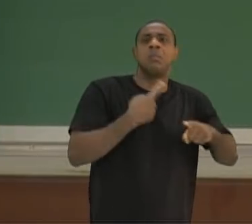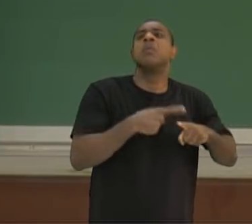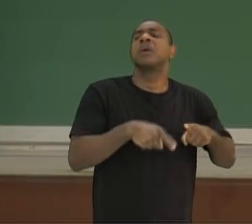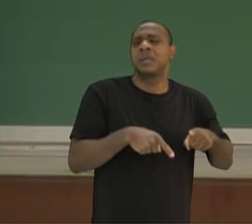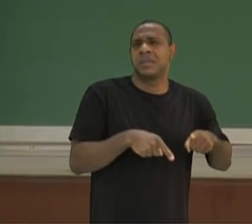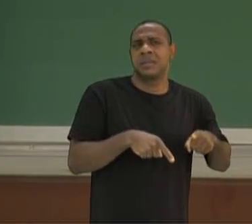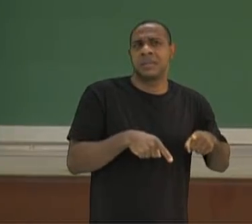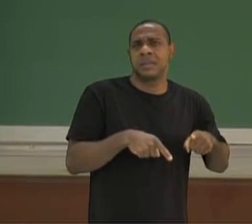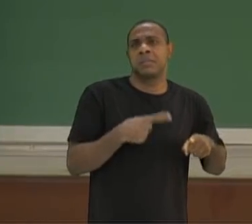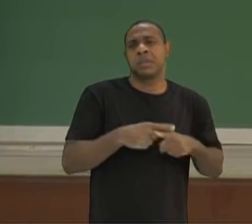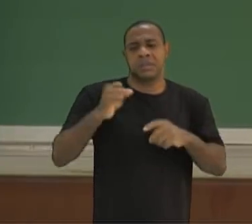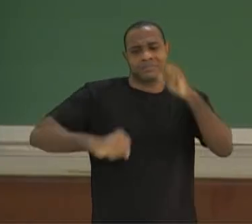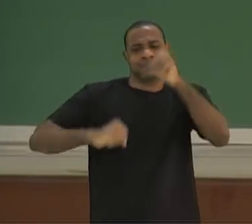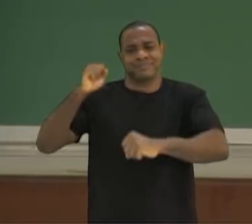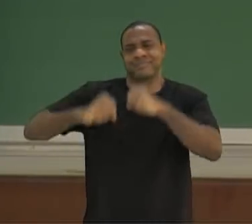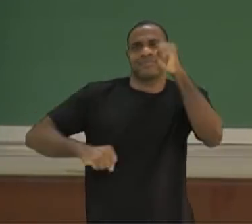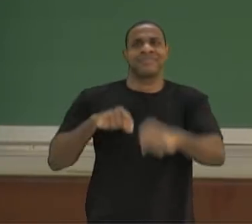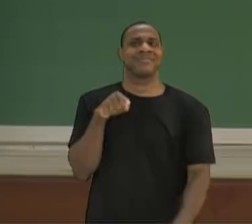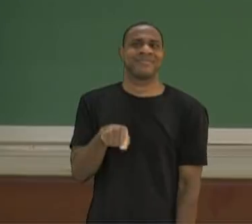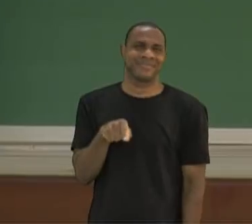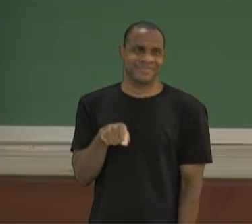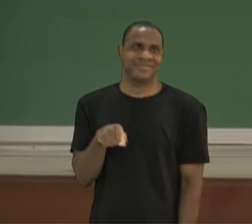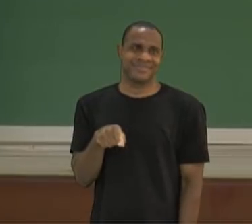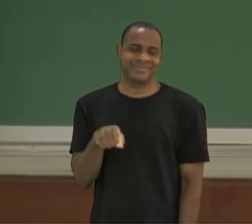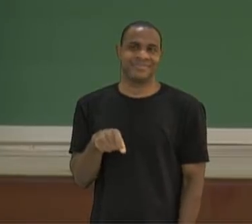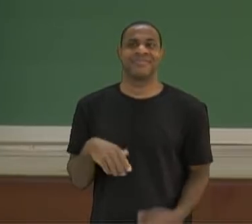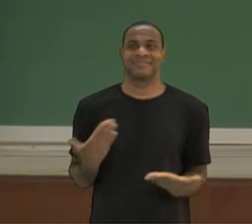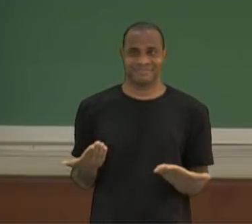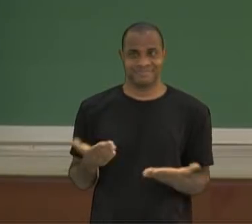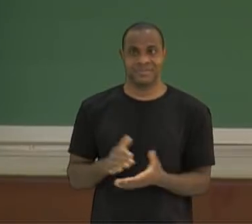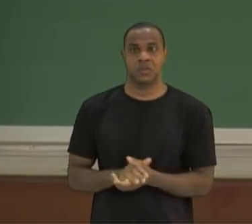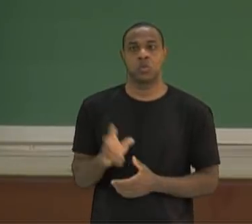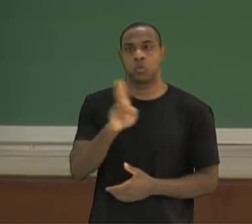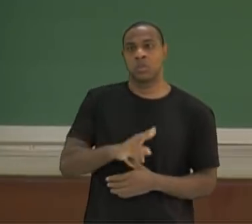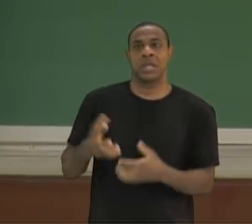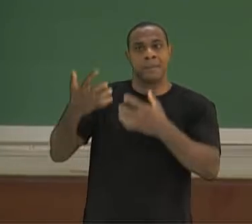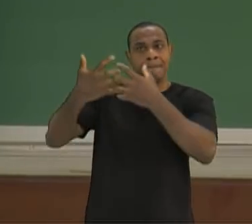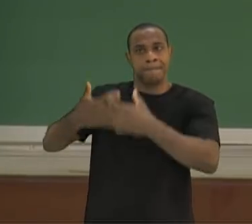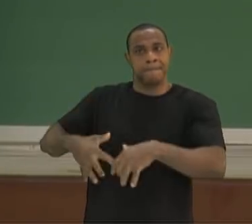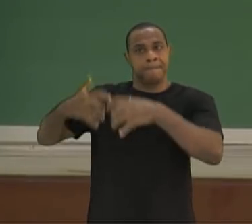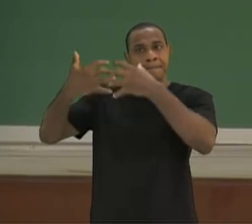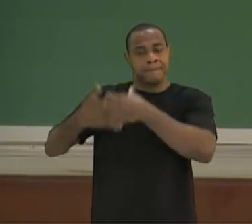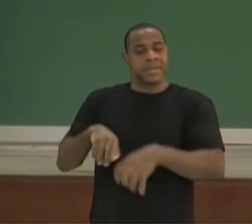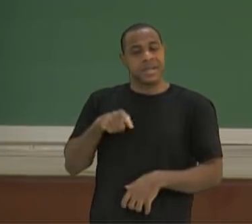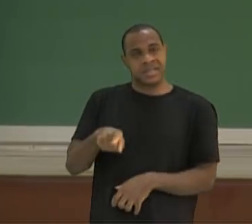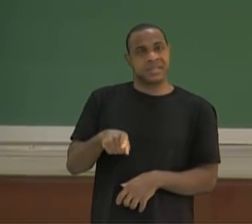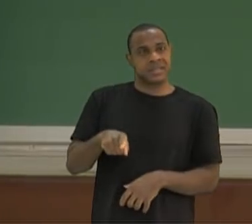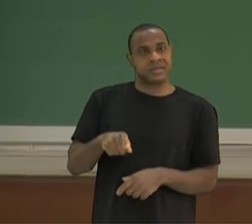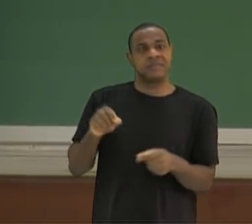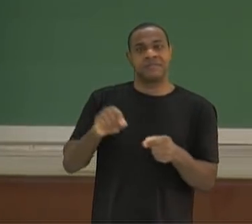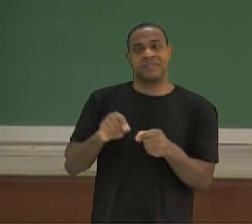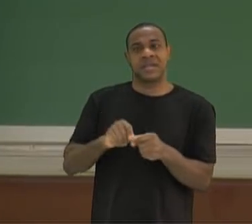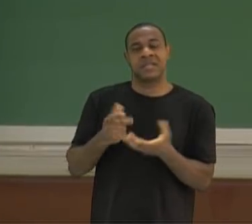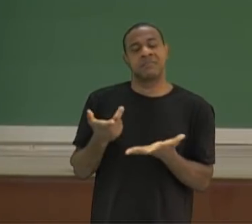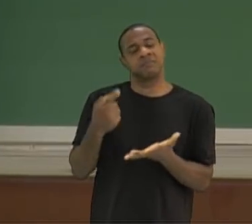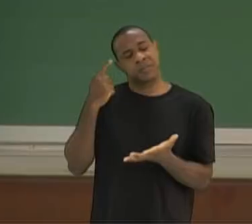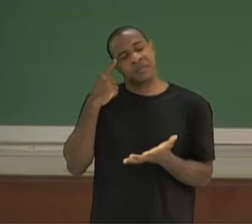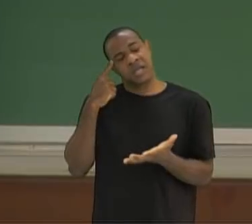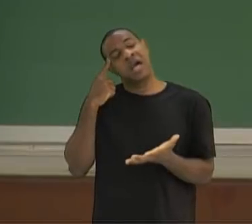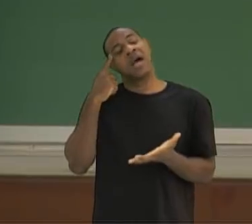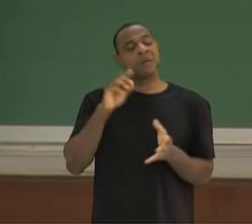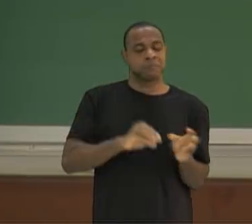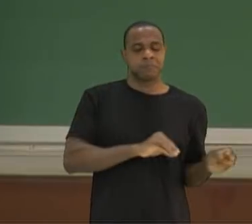da agricultura. Então, o uso de máquinas e não mais da mão de obra acabou fazendo com que essas pessoas se deslocassem para os centros urbanos